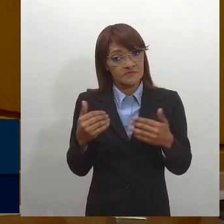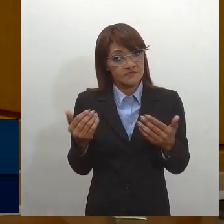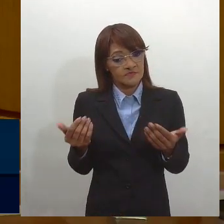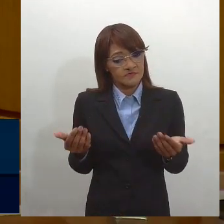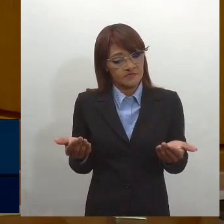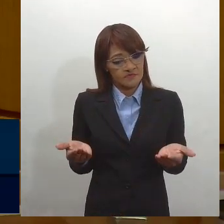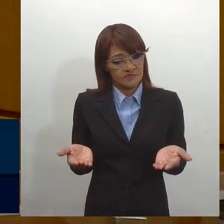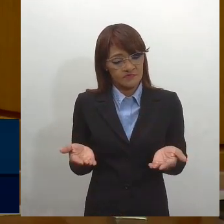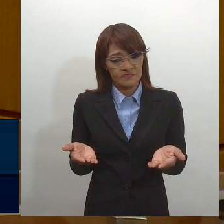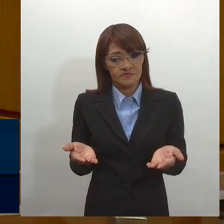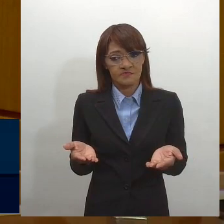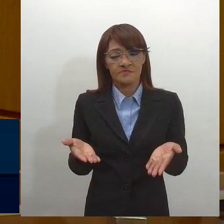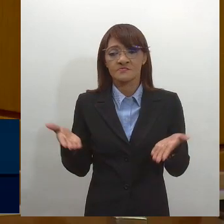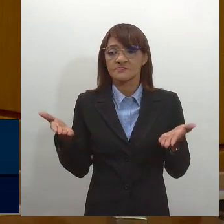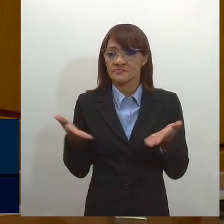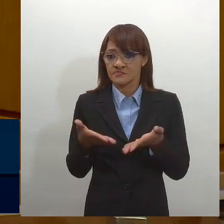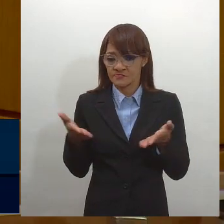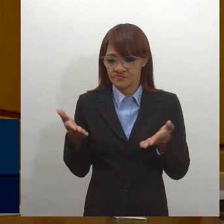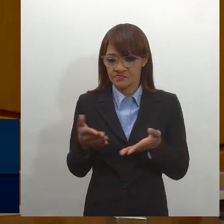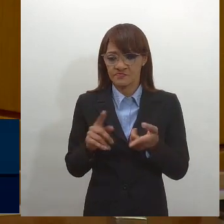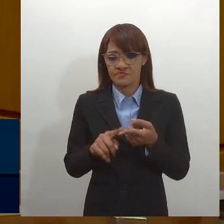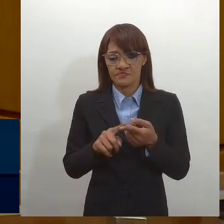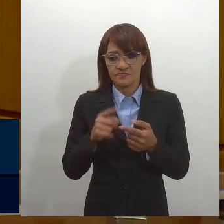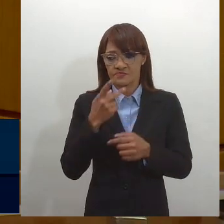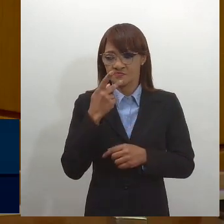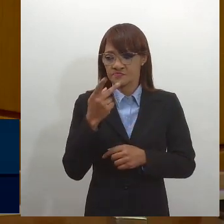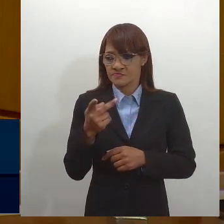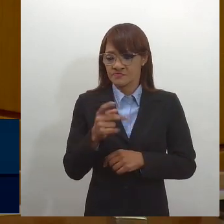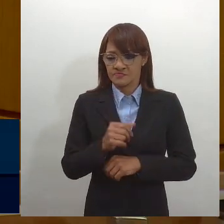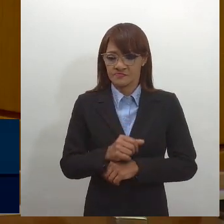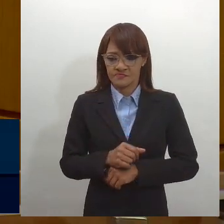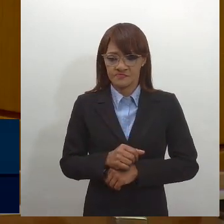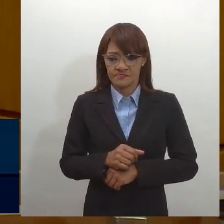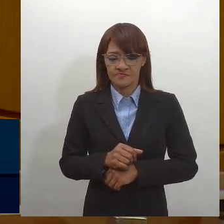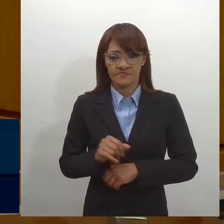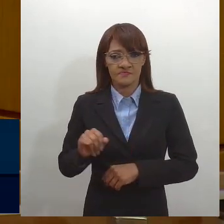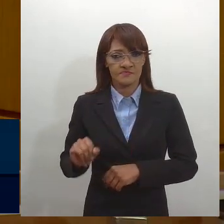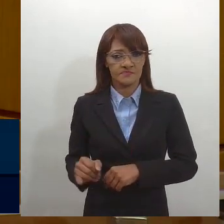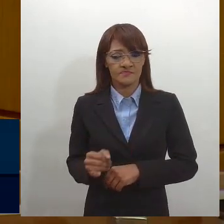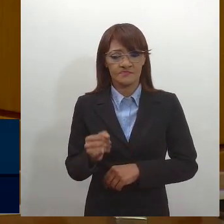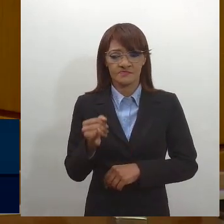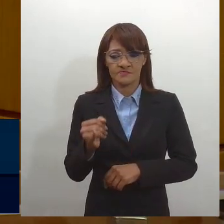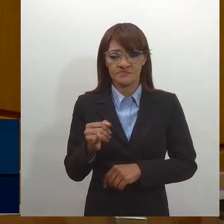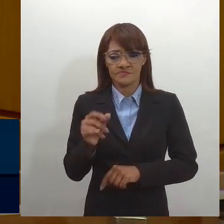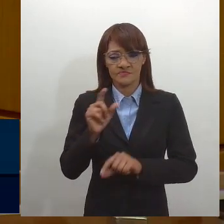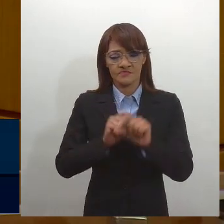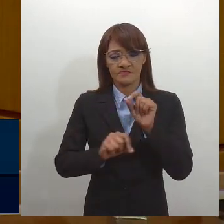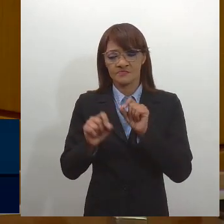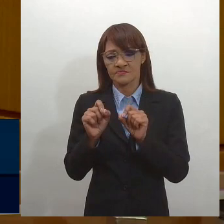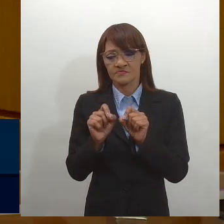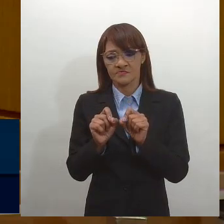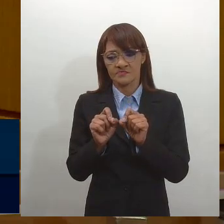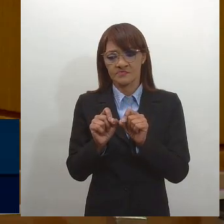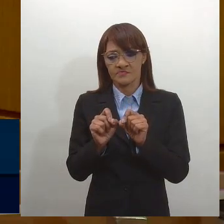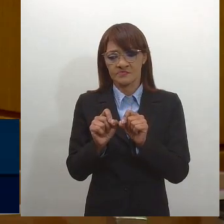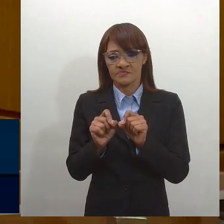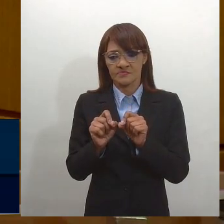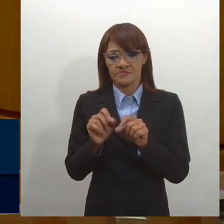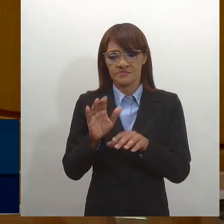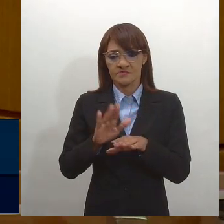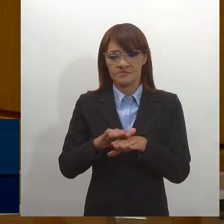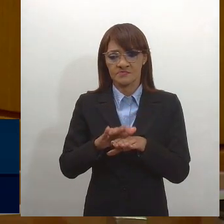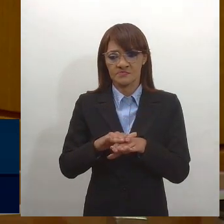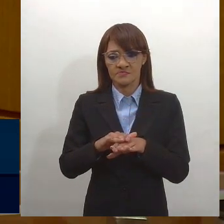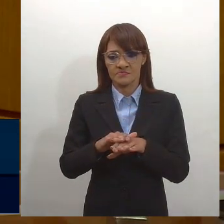eu vou aproveitar para trazer aqui uma fala, né, de um assunto que eu já trouxe